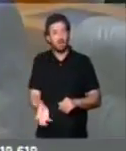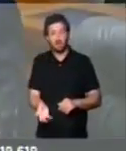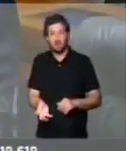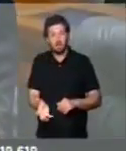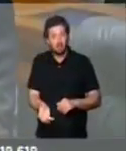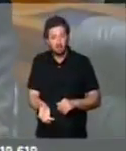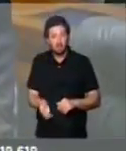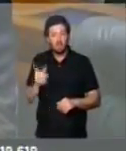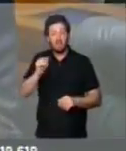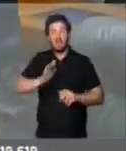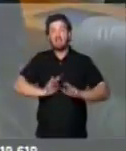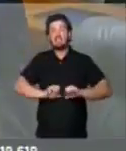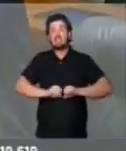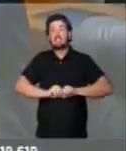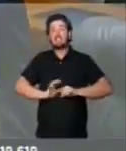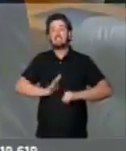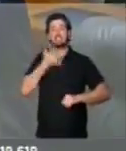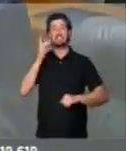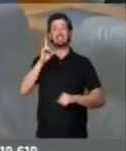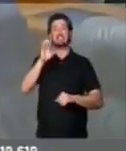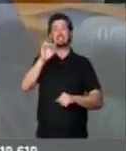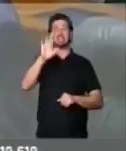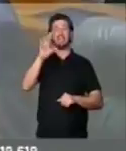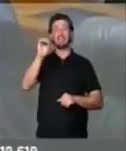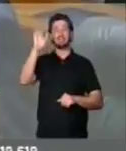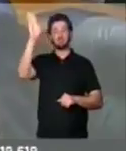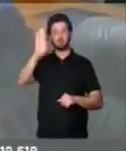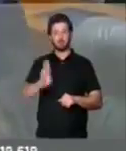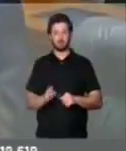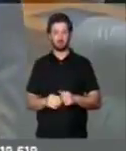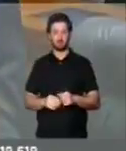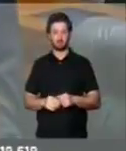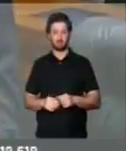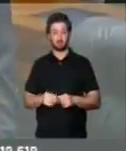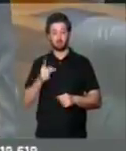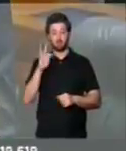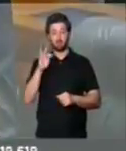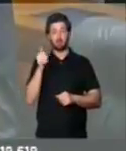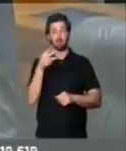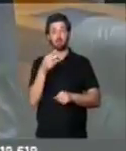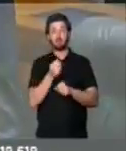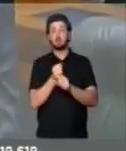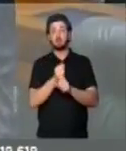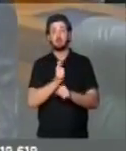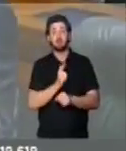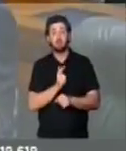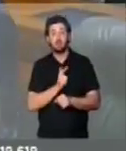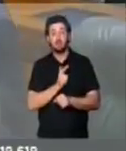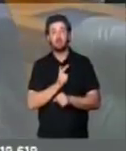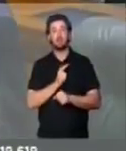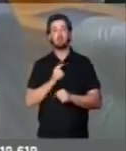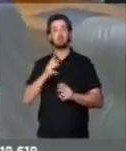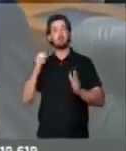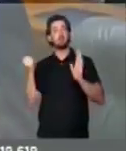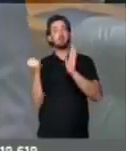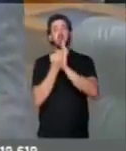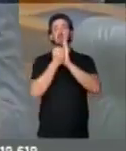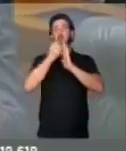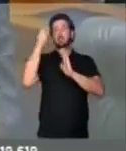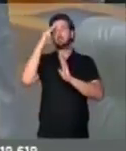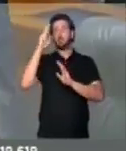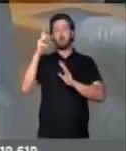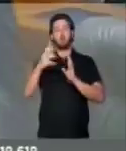PT é a desgraça do Brasil. O PT teve 13 anos para entrar para a história